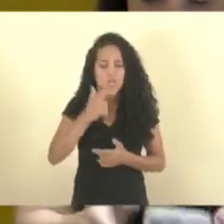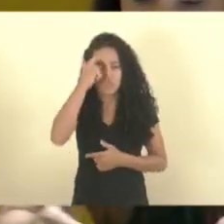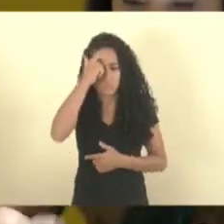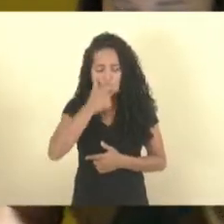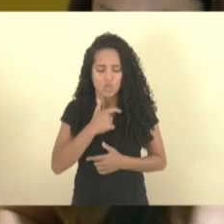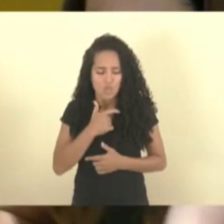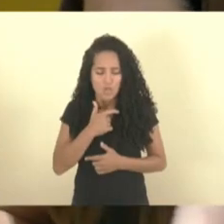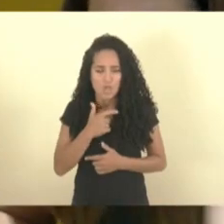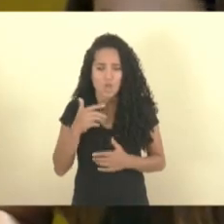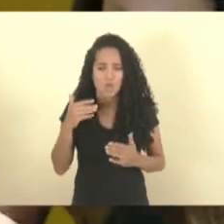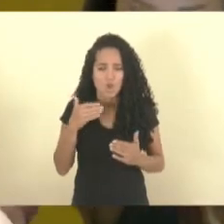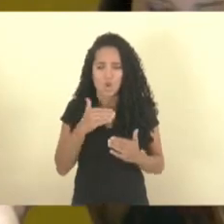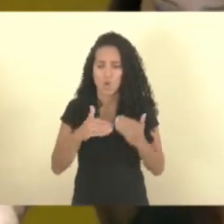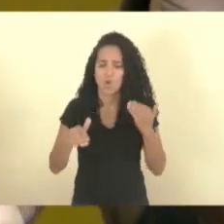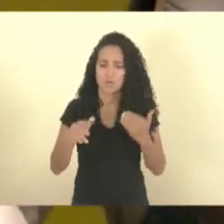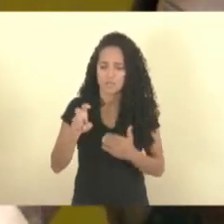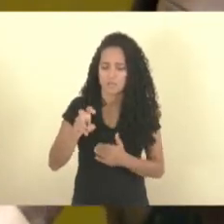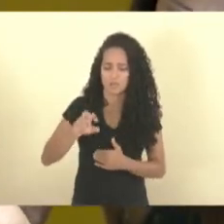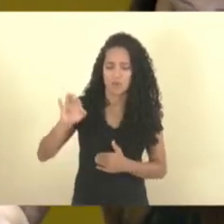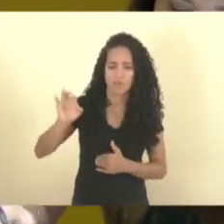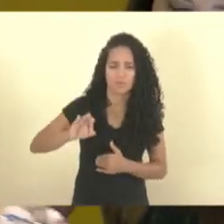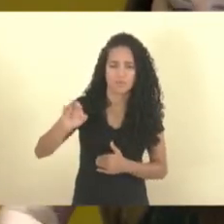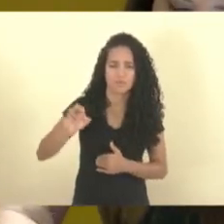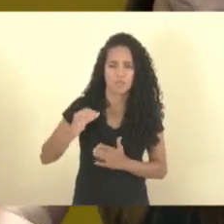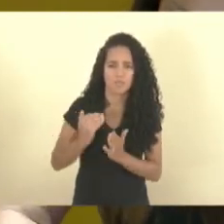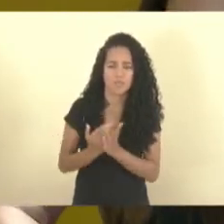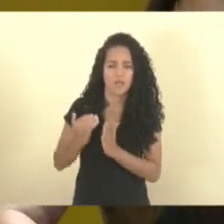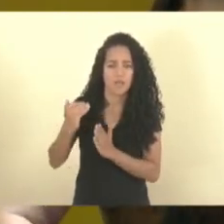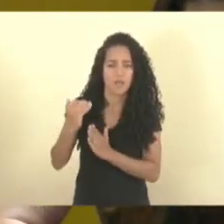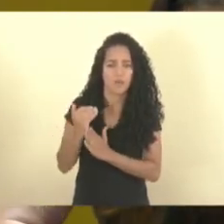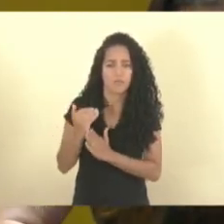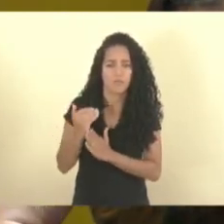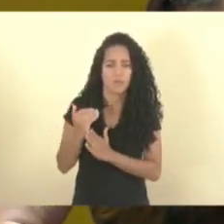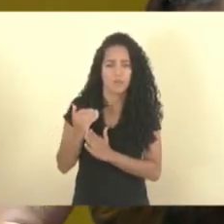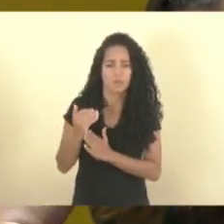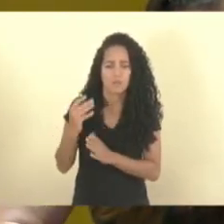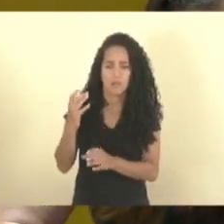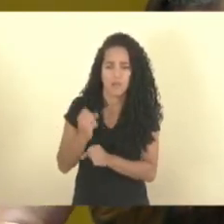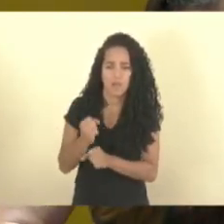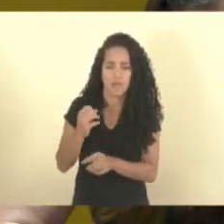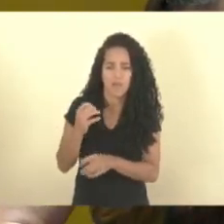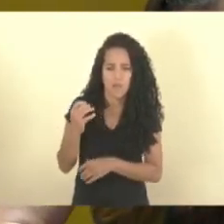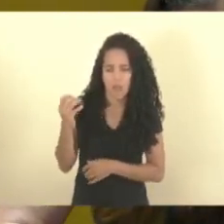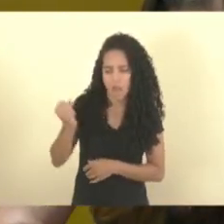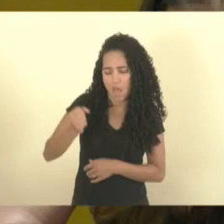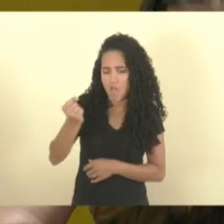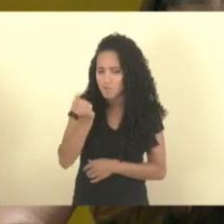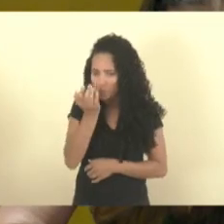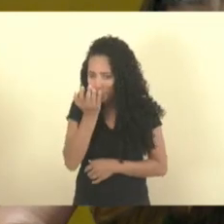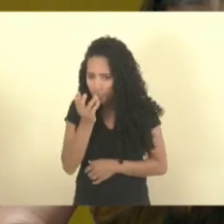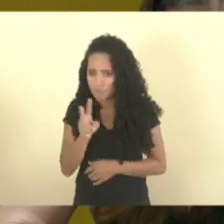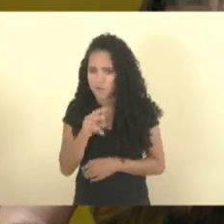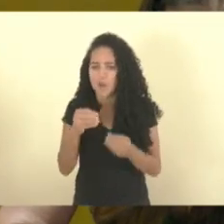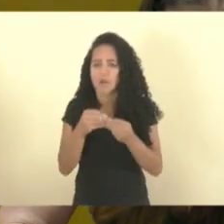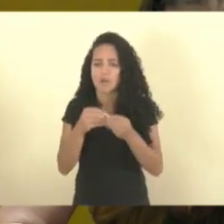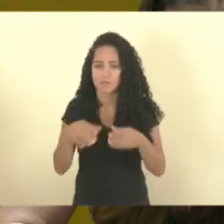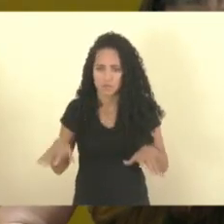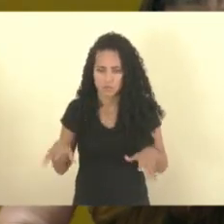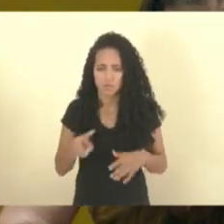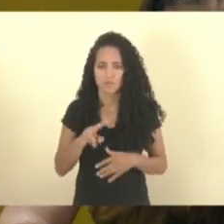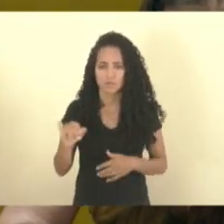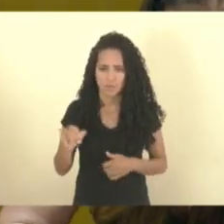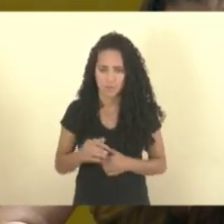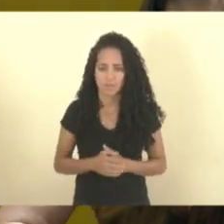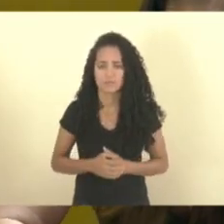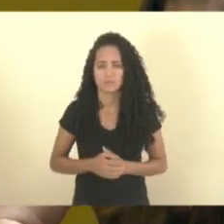contra o aumento de 5% no leite em pó aqui, porque vai prejudicar muitas crianças.